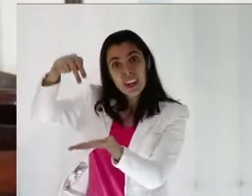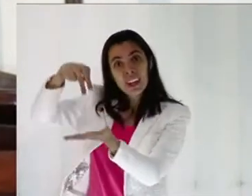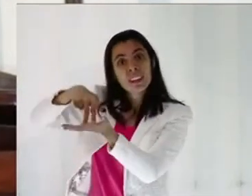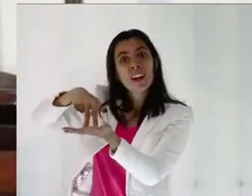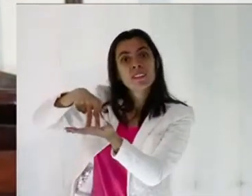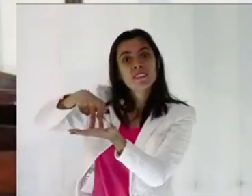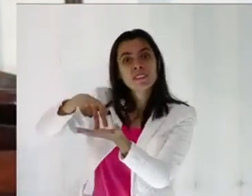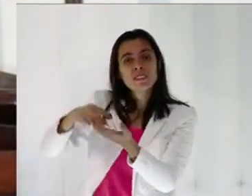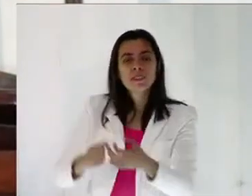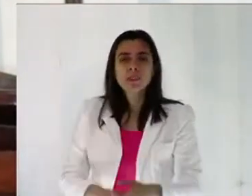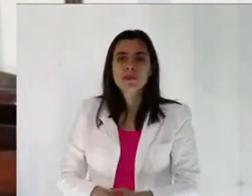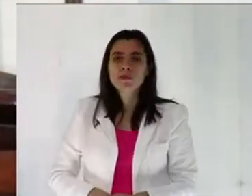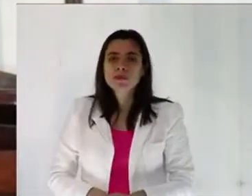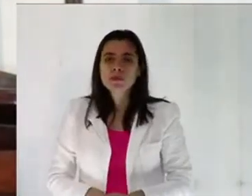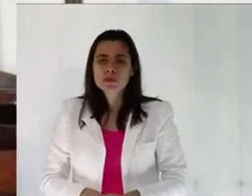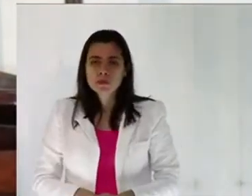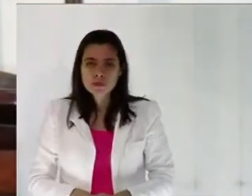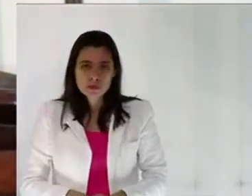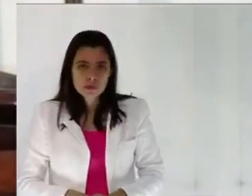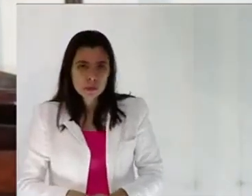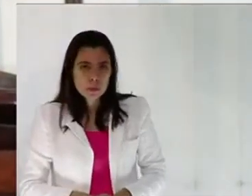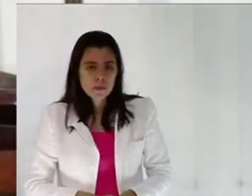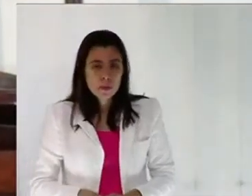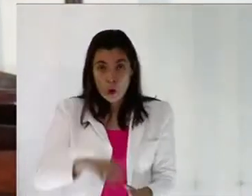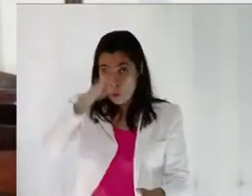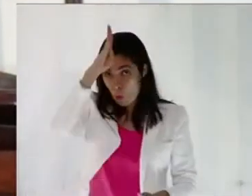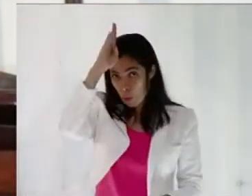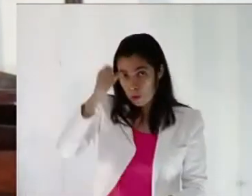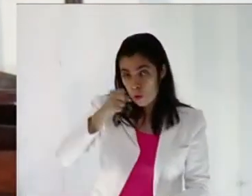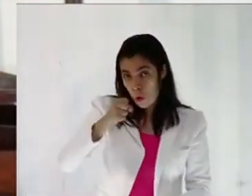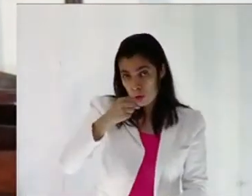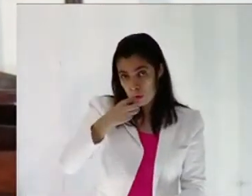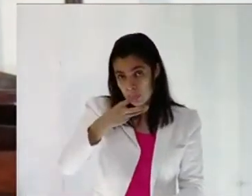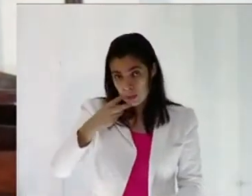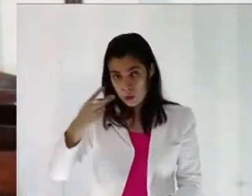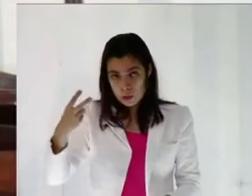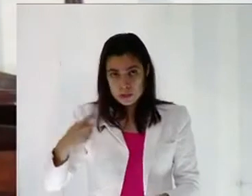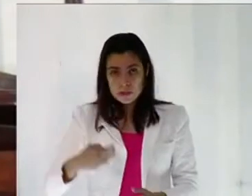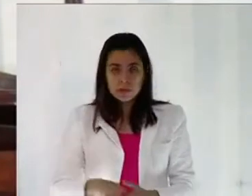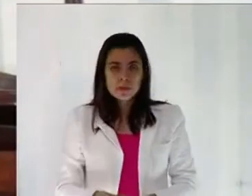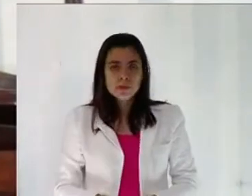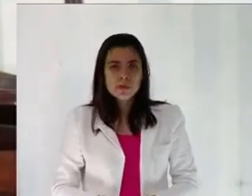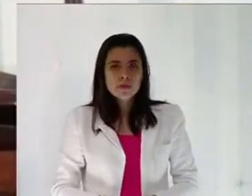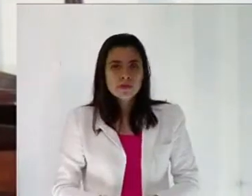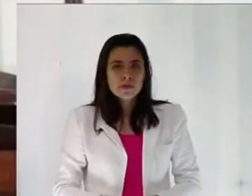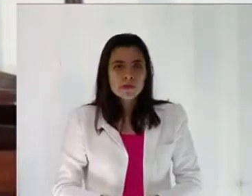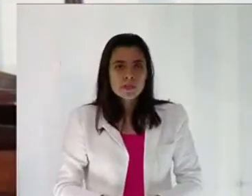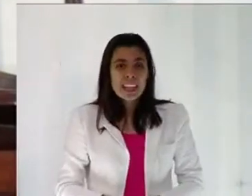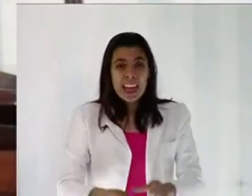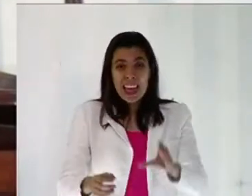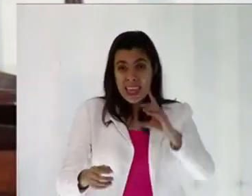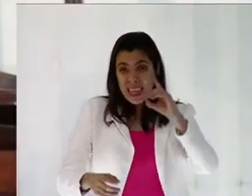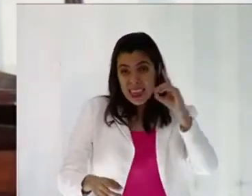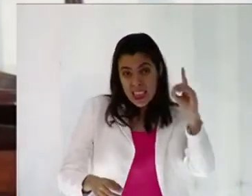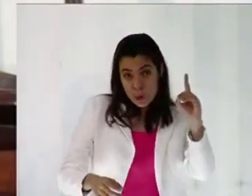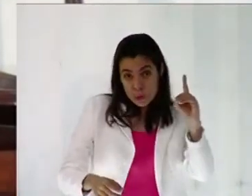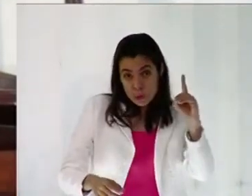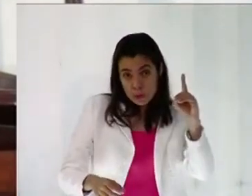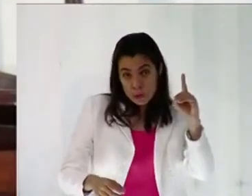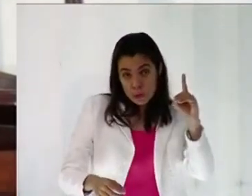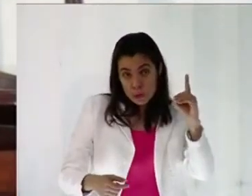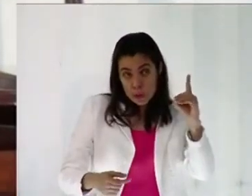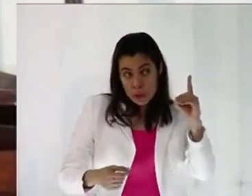Aquele que não poupou o seu próprio Filho, antes por todos nós